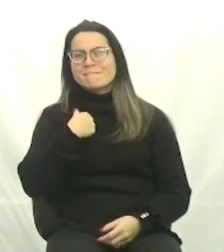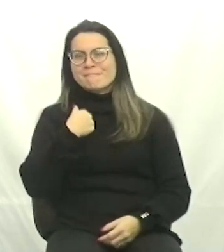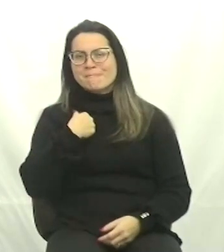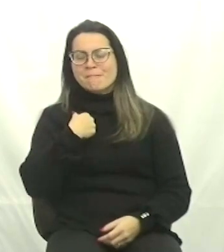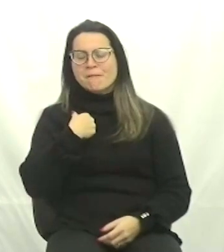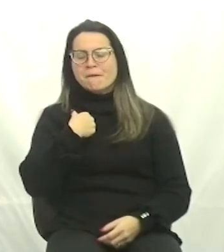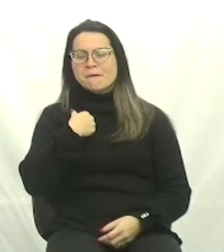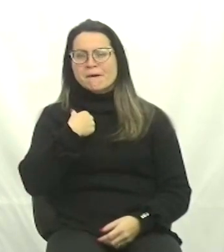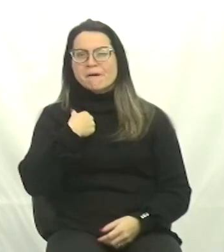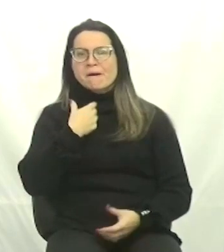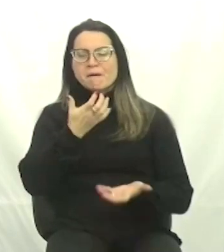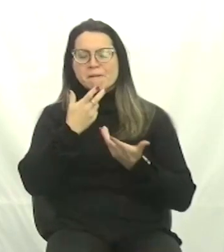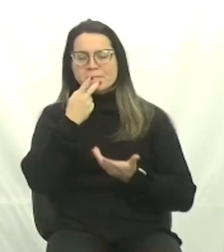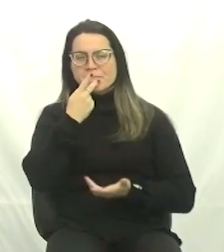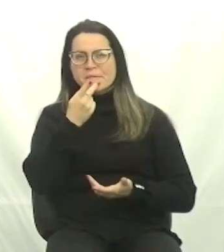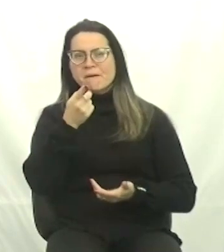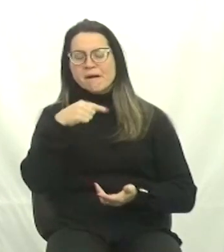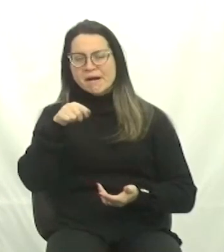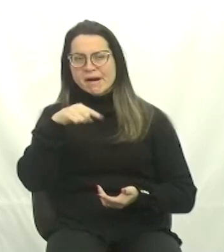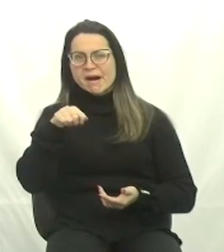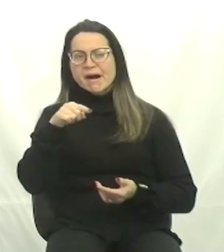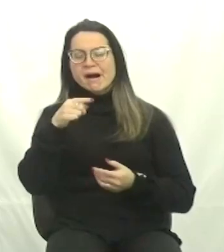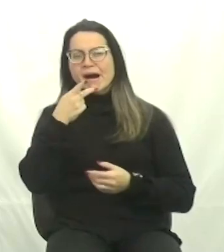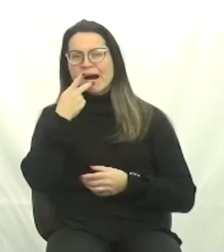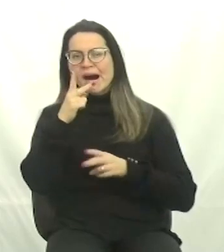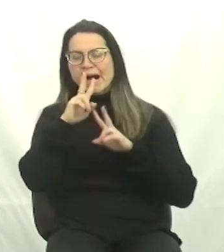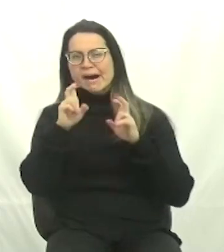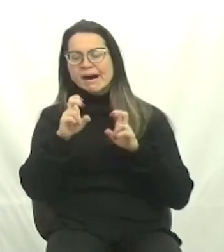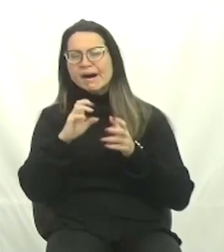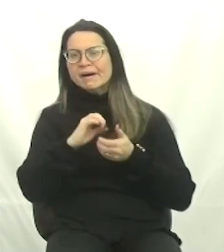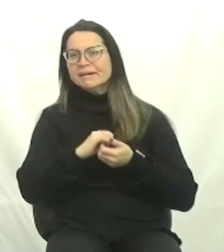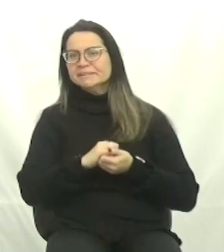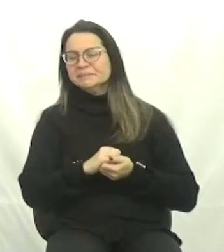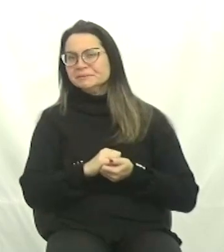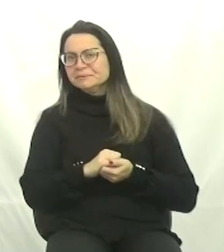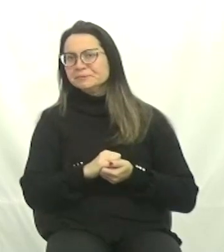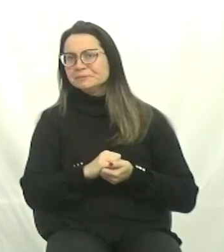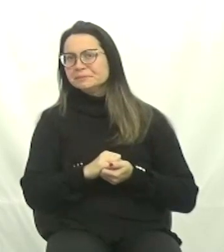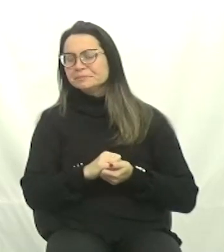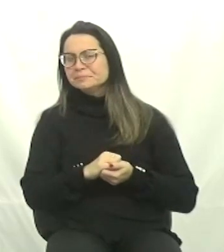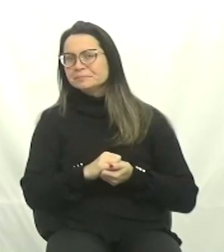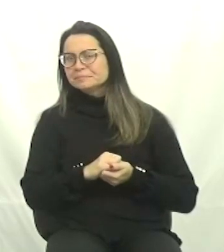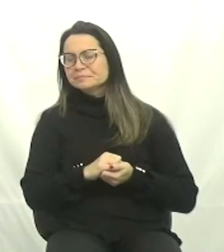vez, ressaltar, porque abordam, dizem que em